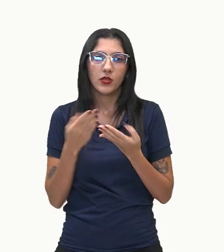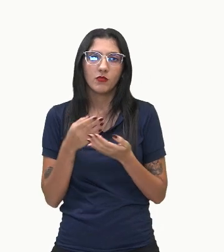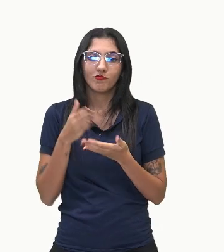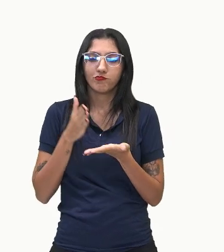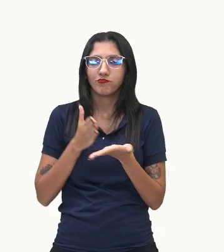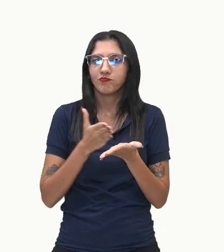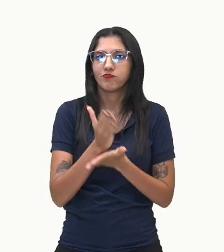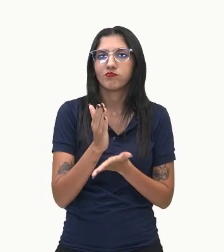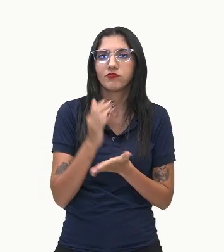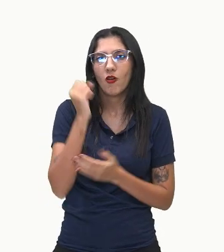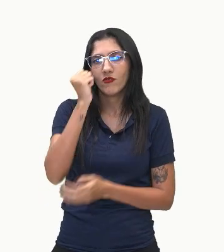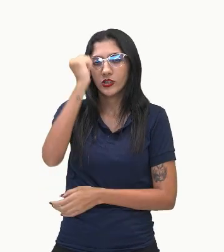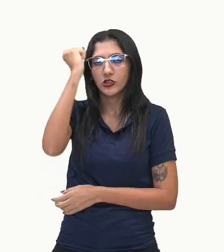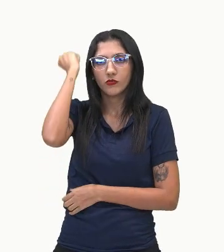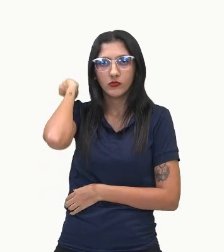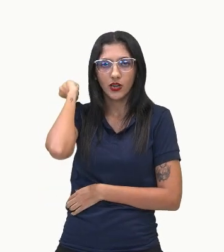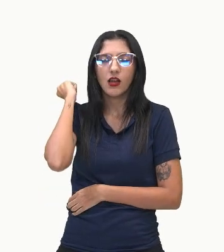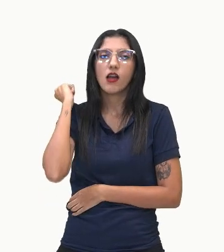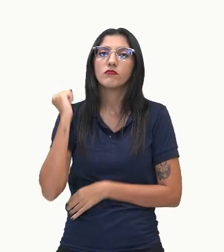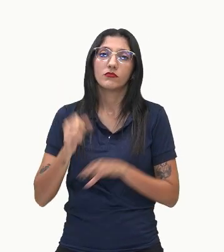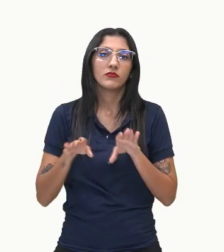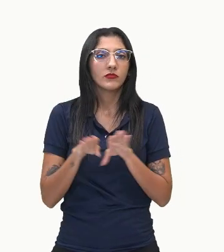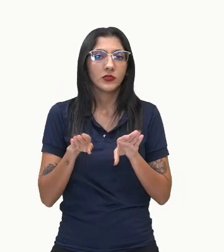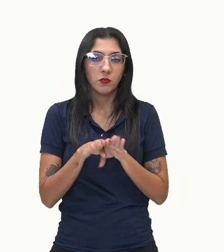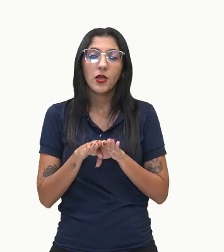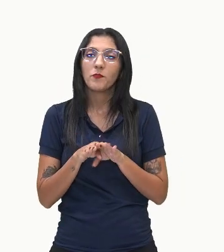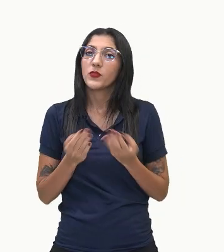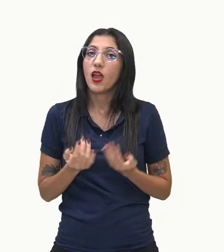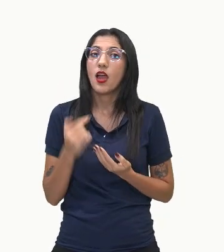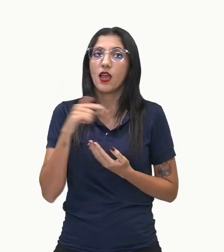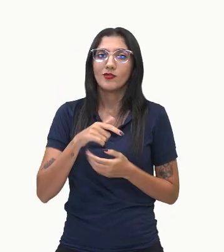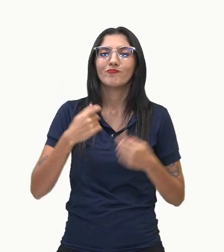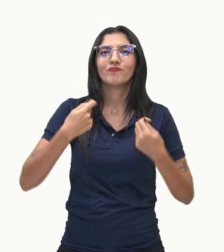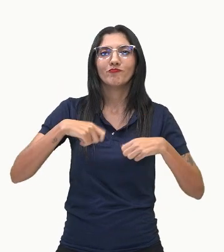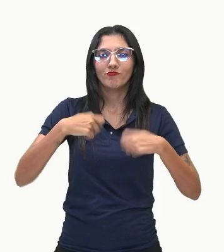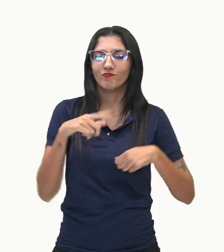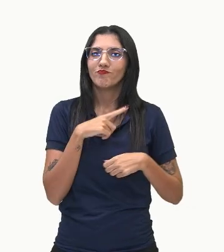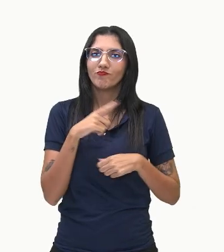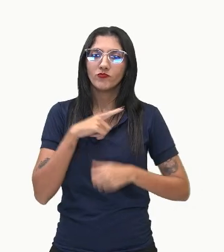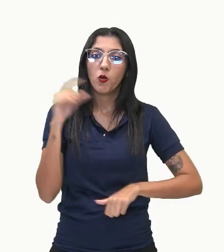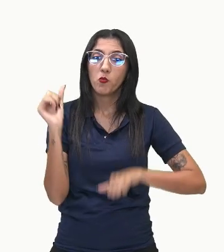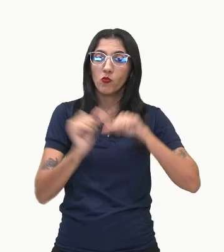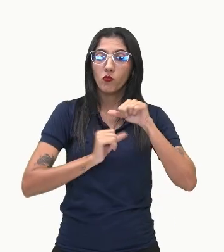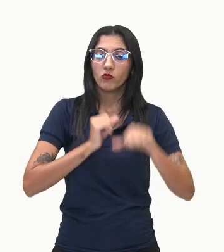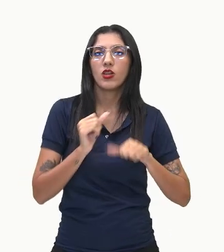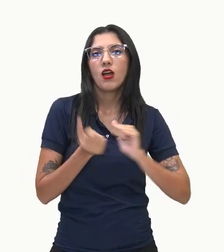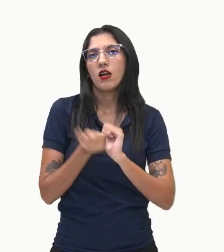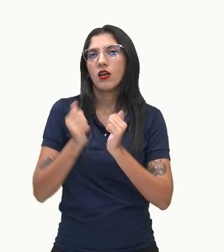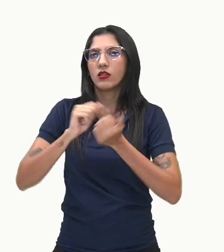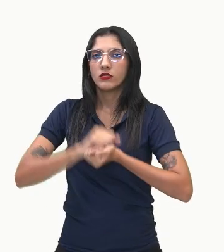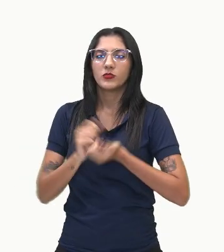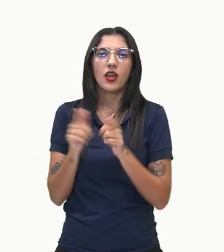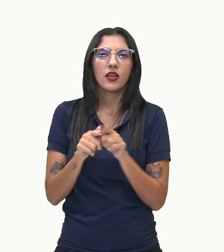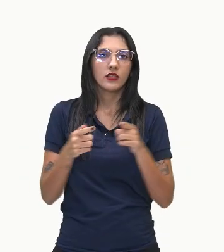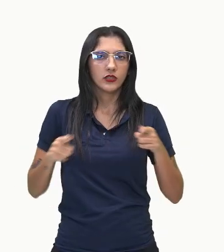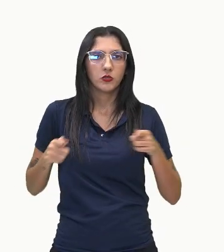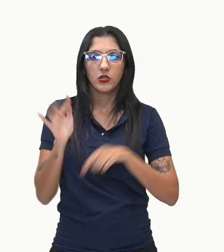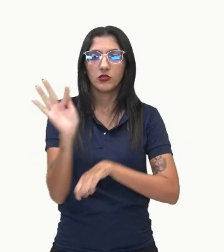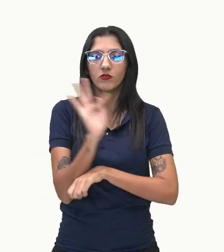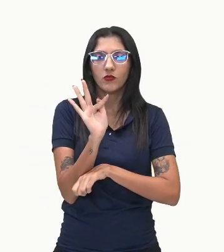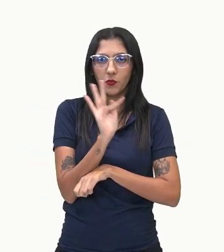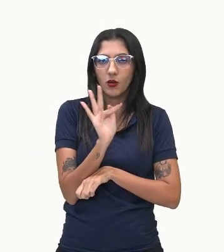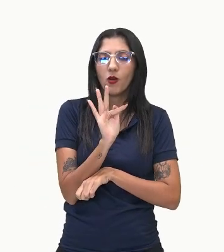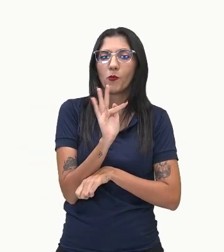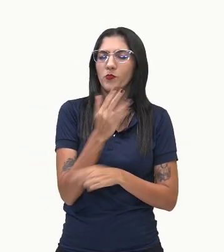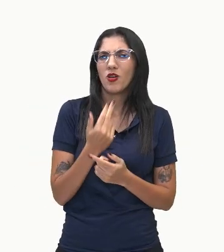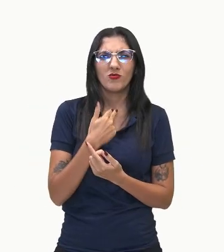ingresso para uma universidade, eu vou precisar usar a norma culta da língua. Não vou